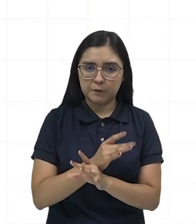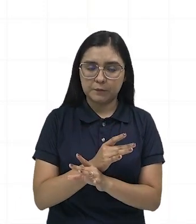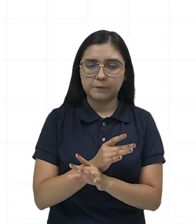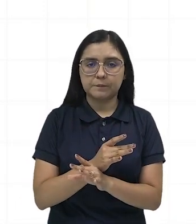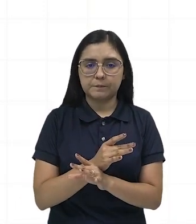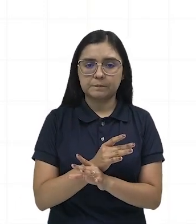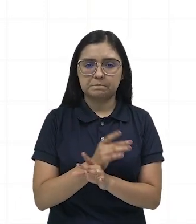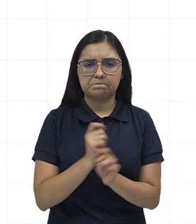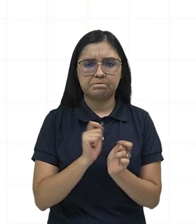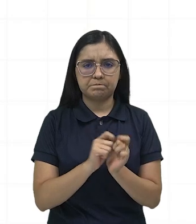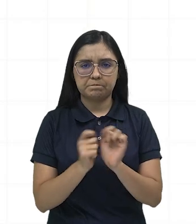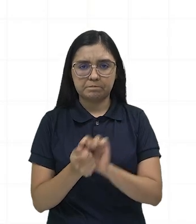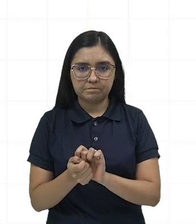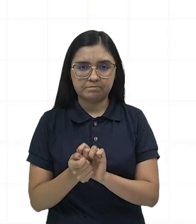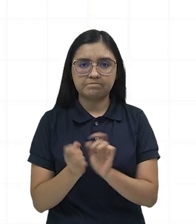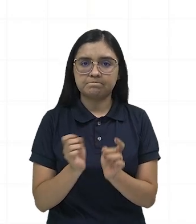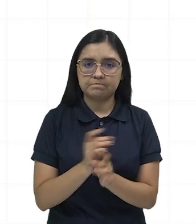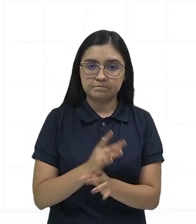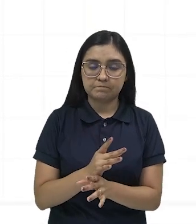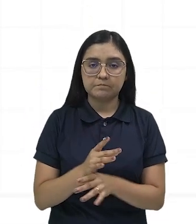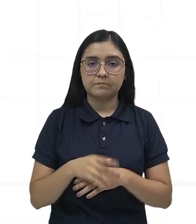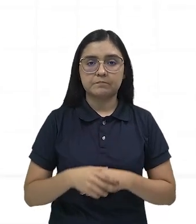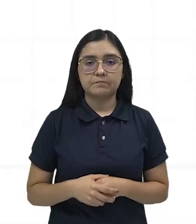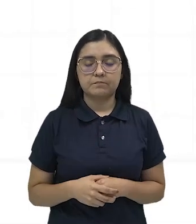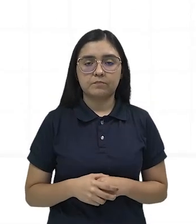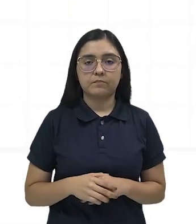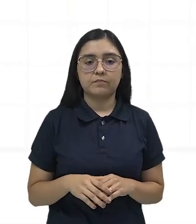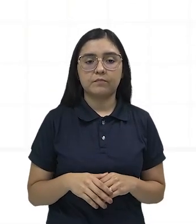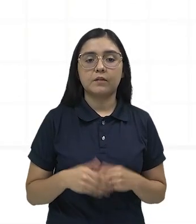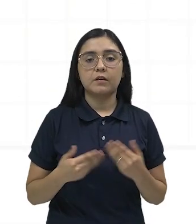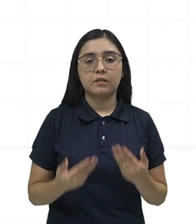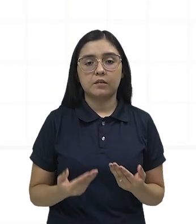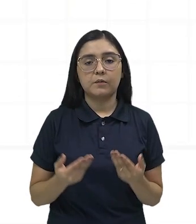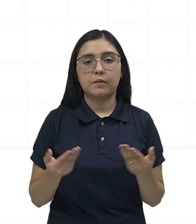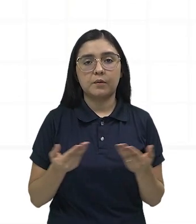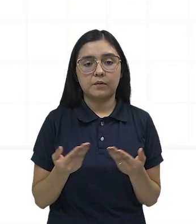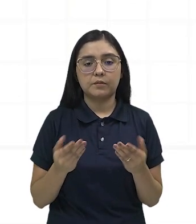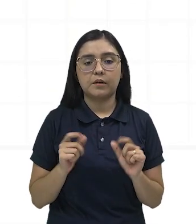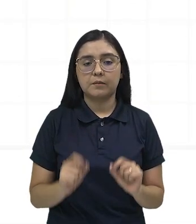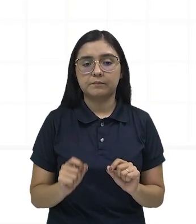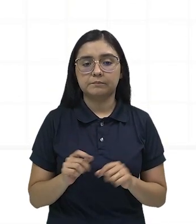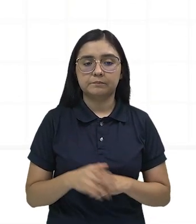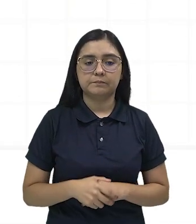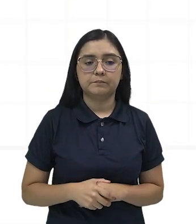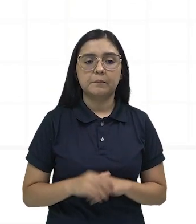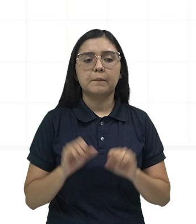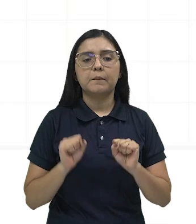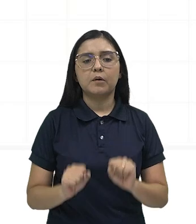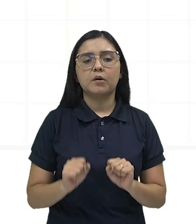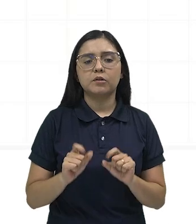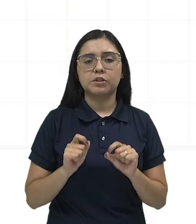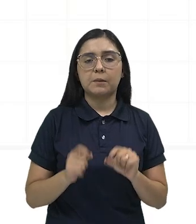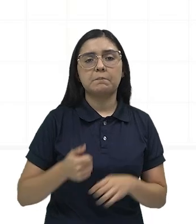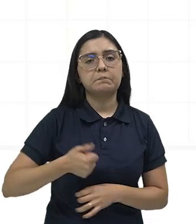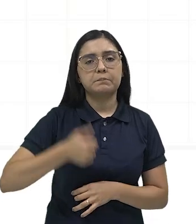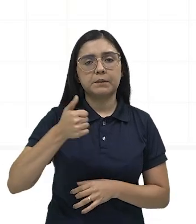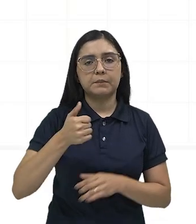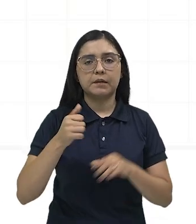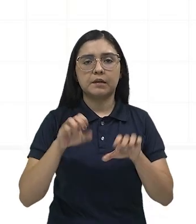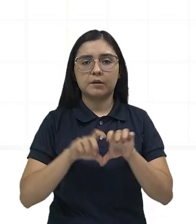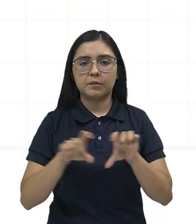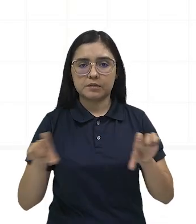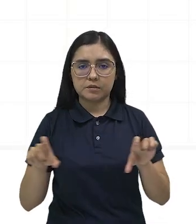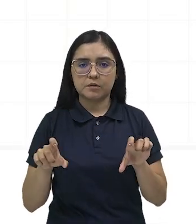fazendo essa transcodificação, né, você já pode, então, montar a tua primeira